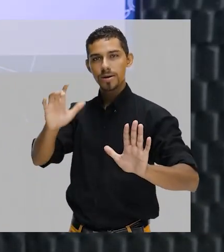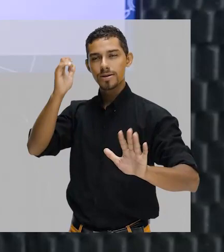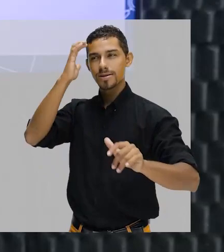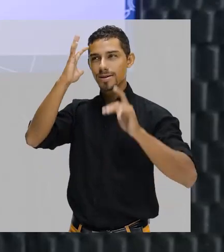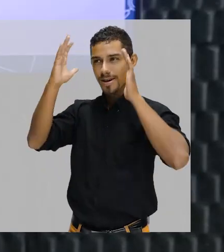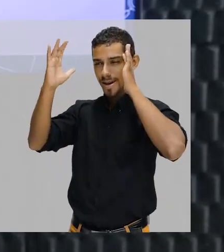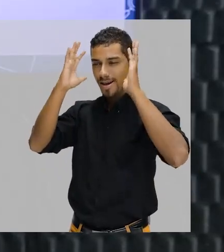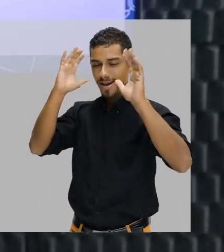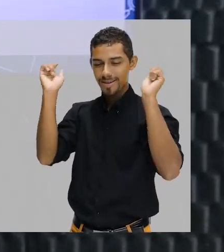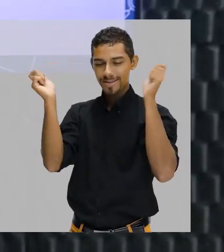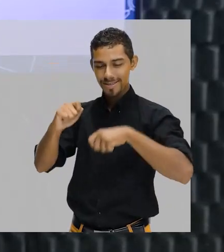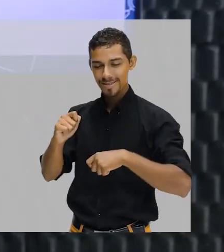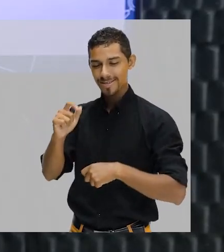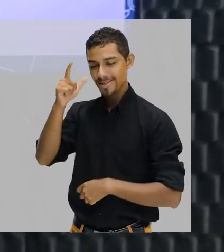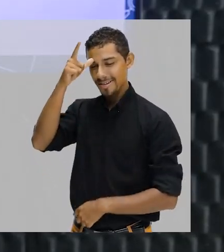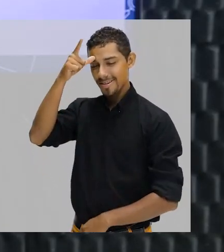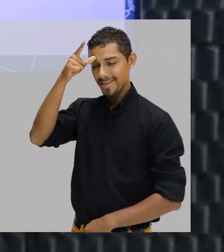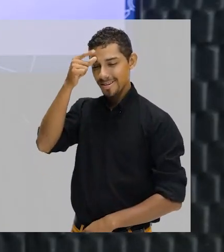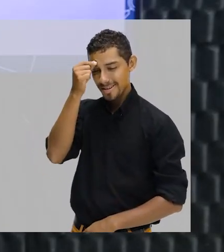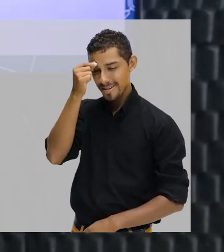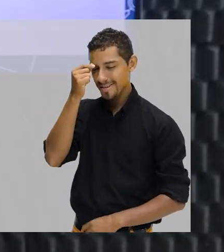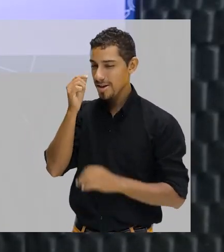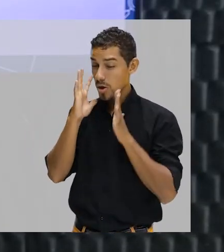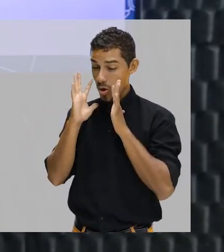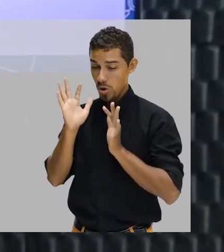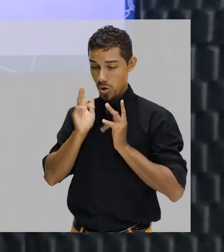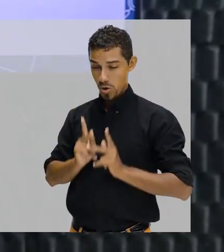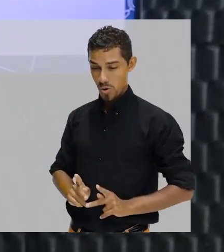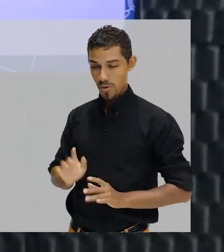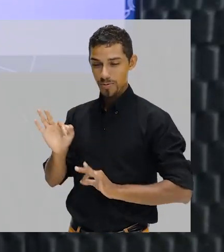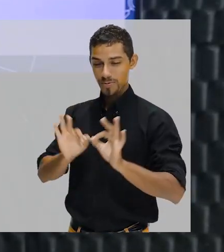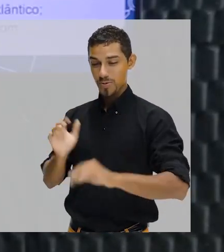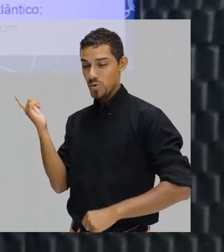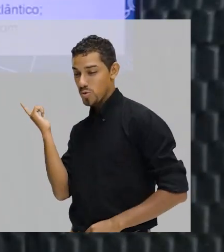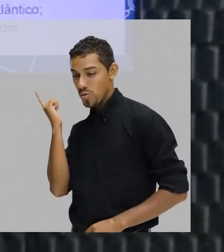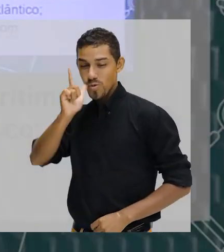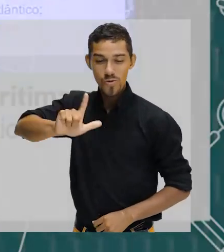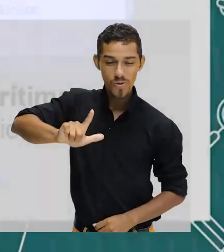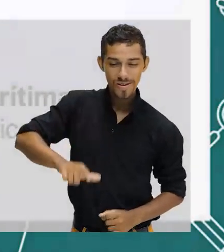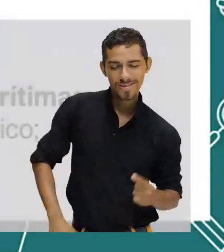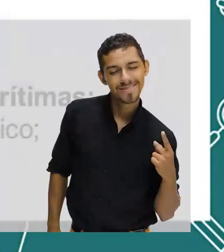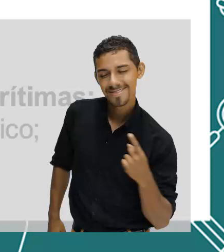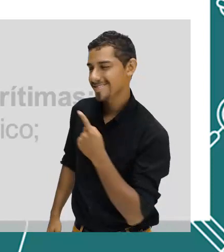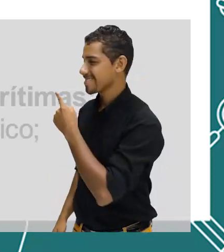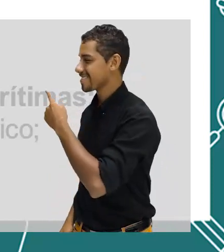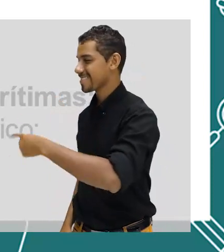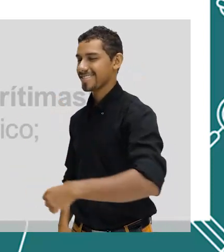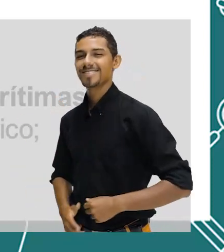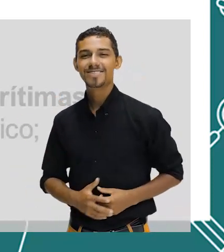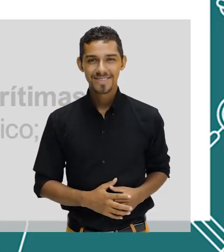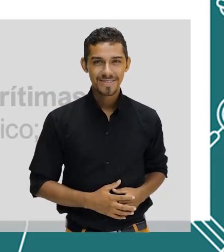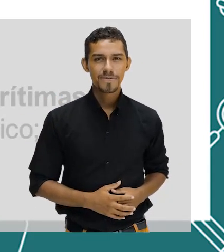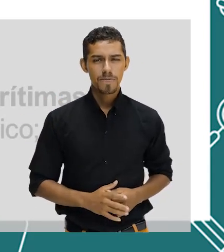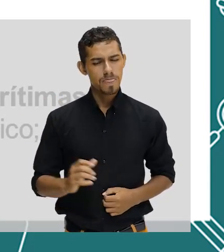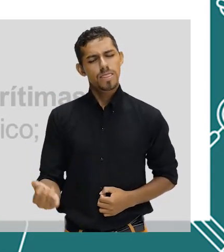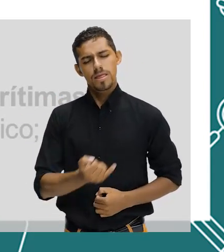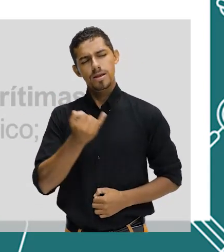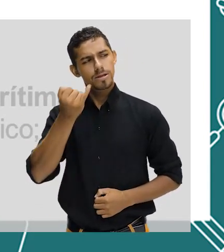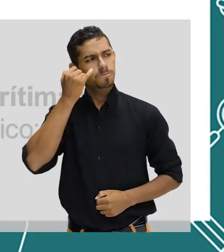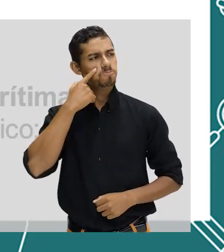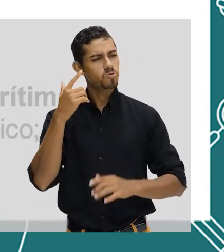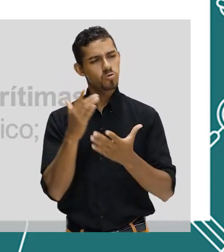e vamos para cima, porque aqui tem muita coisa que é chuchecho. Vamos que vamos. Gente, primeira coisa importante, vamos falar sobre